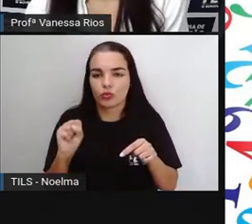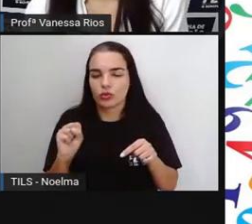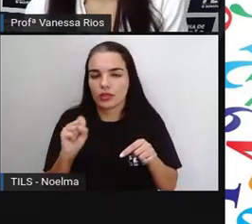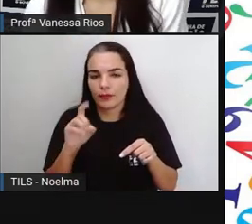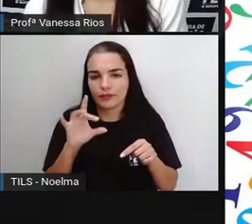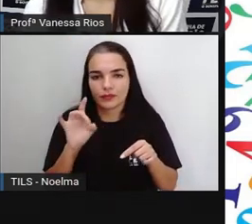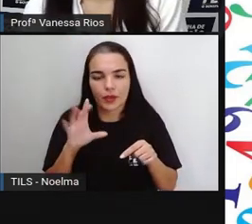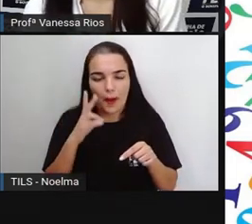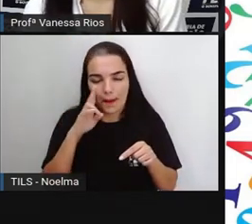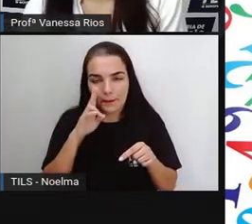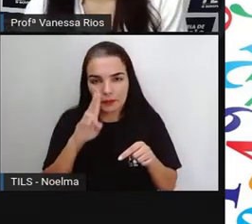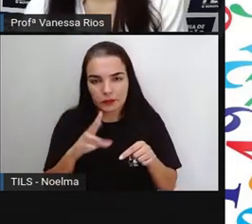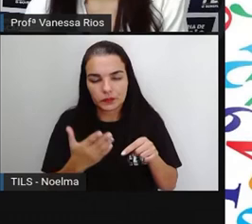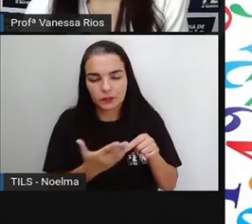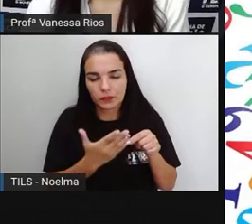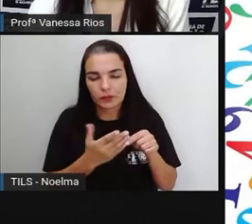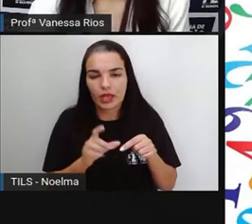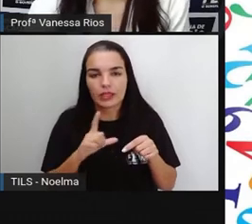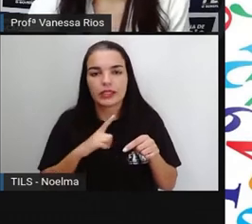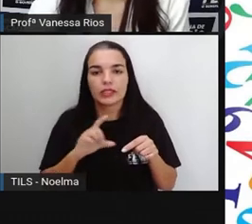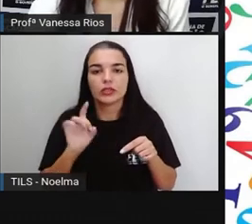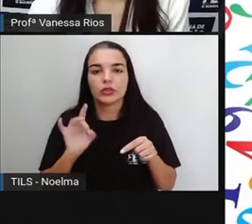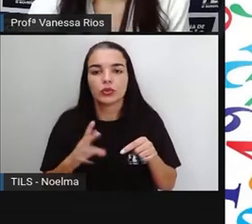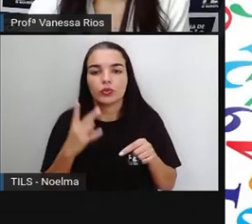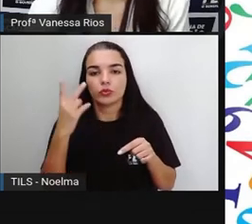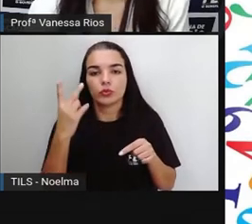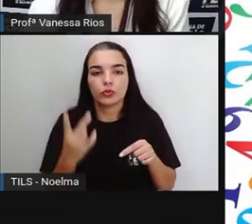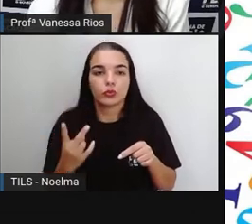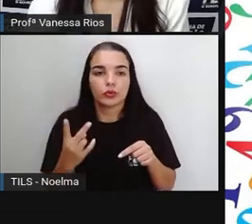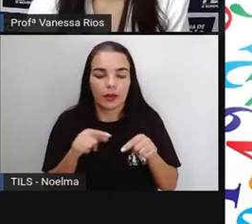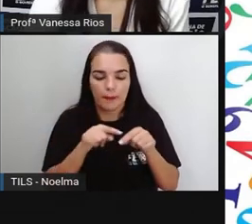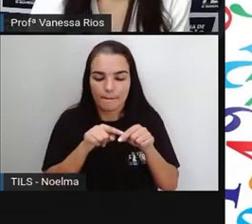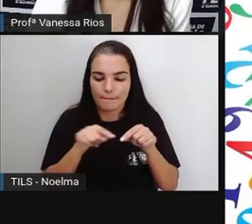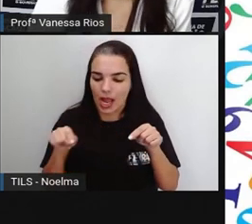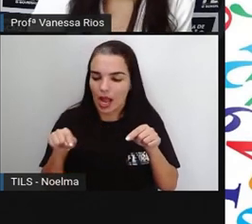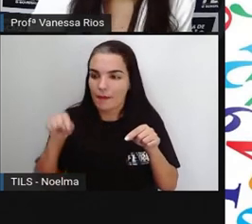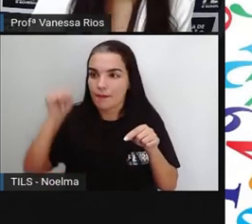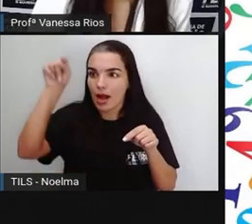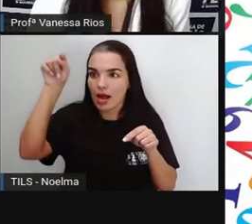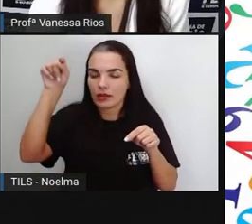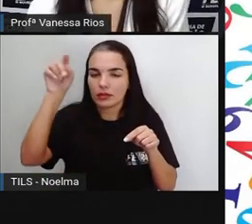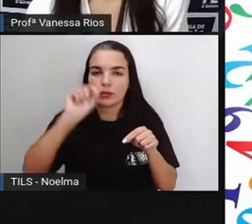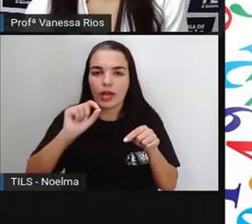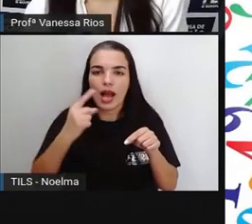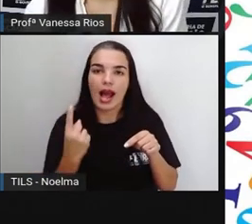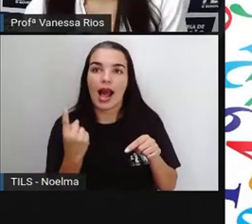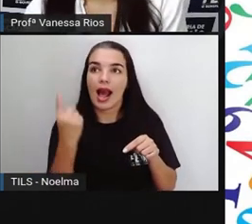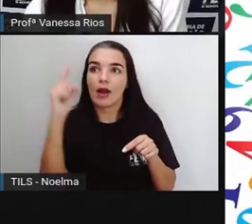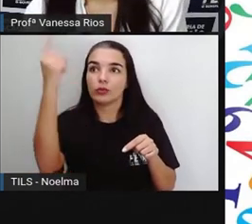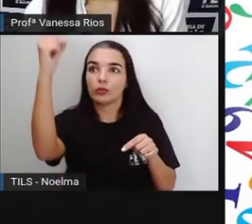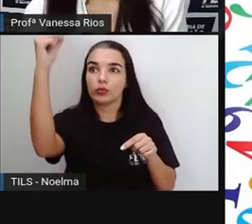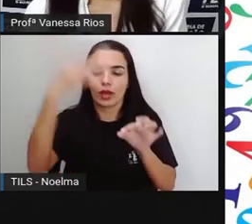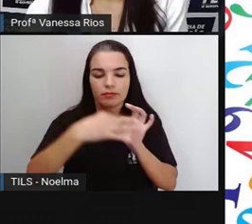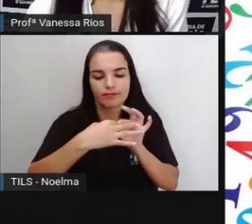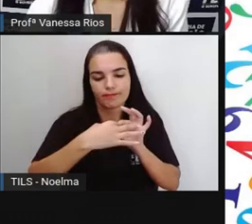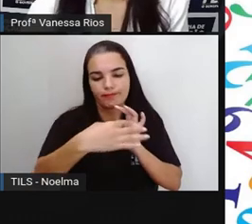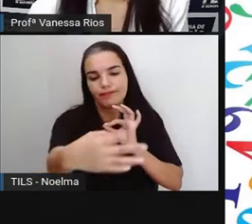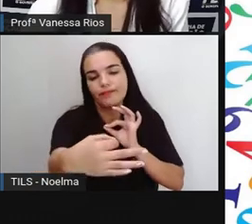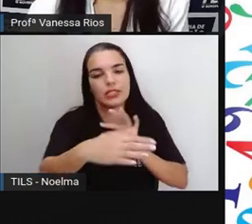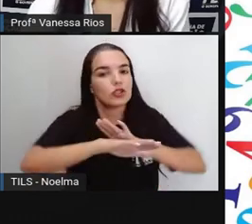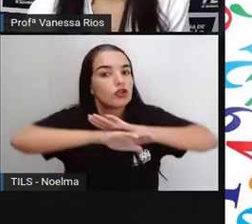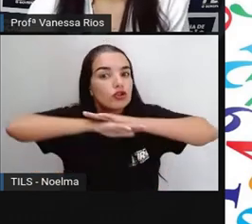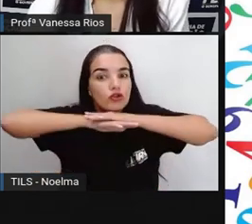figuras bidimensionais, a gente está se referindo às dimensões de comprimento e de largura. E é